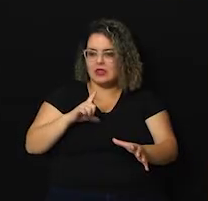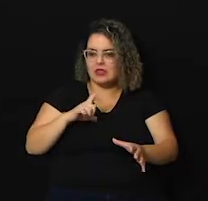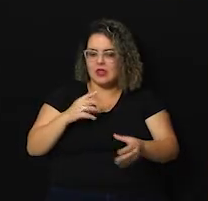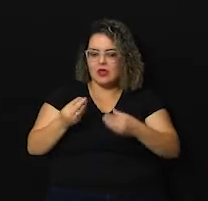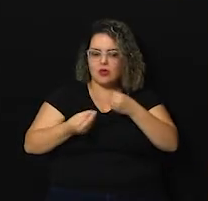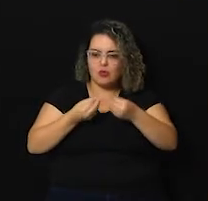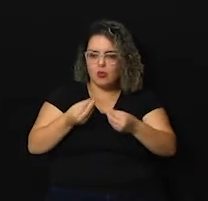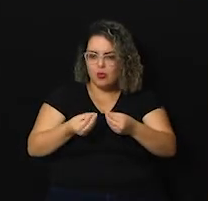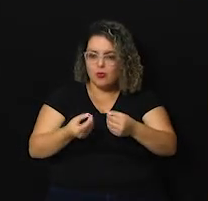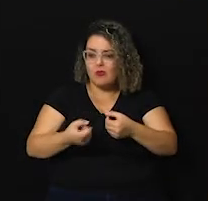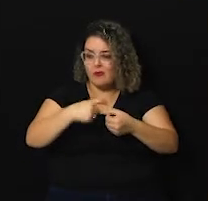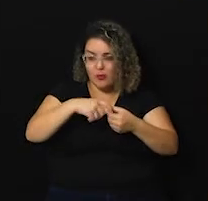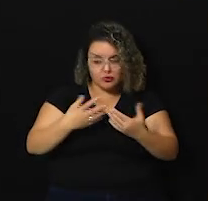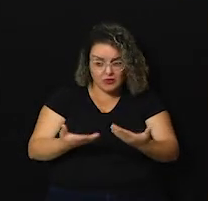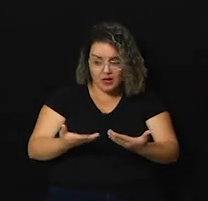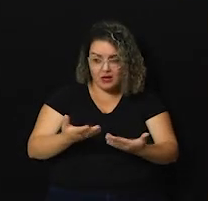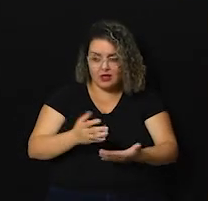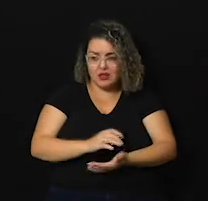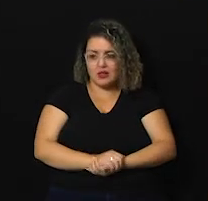fazer o caminho reverso?